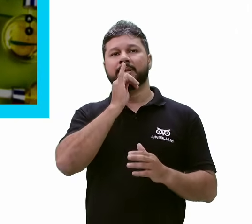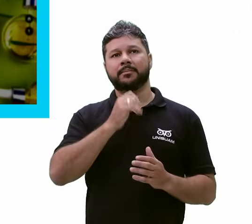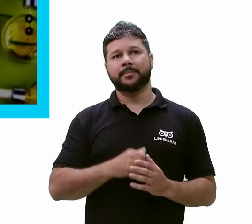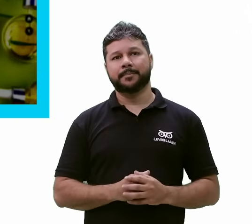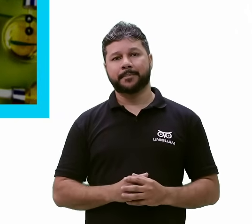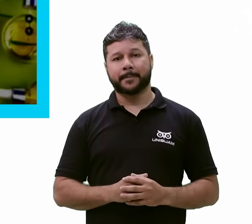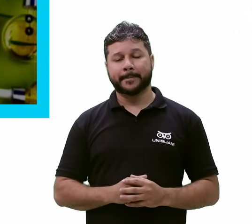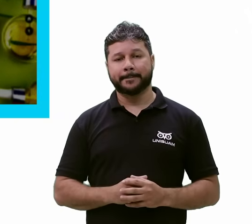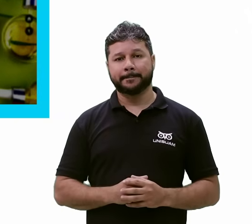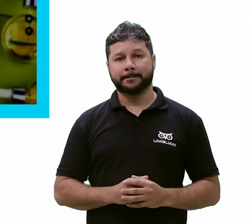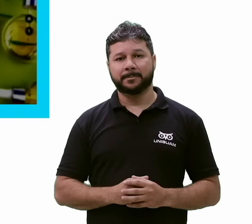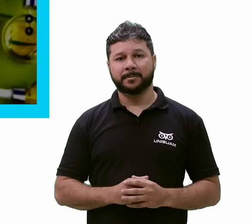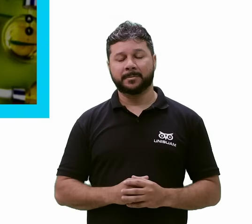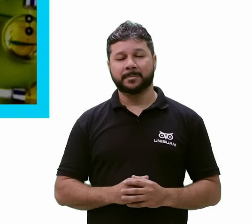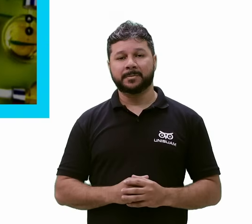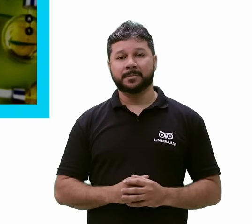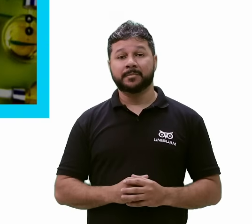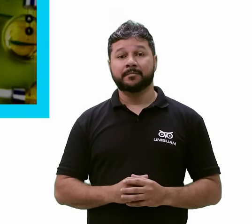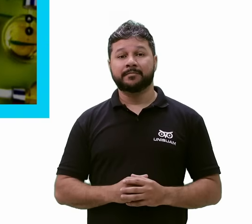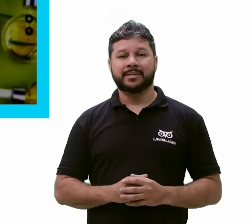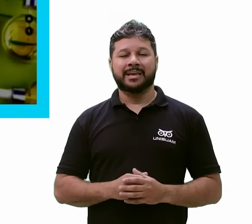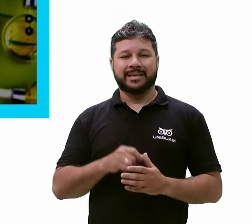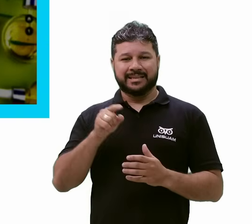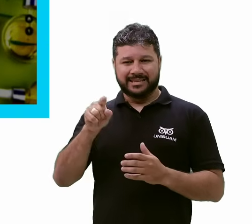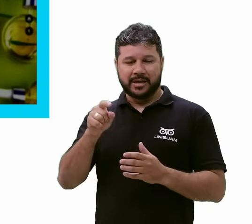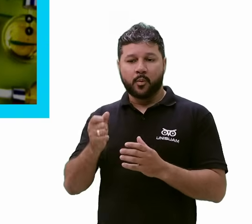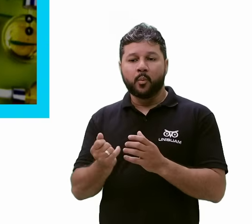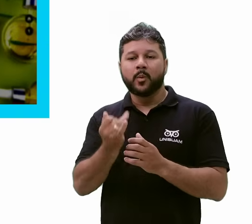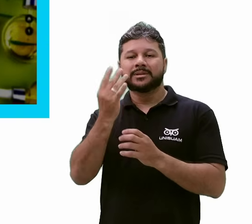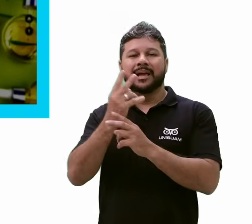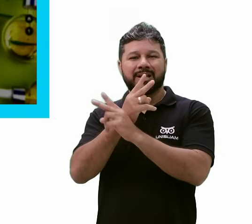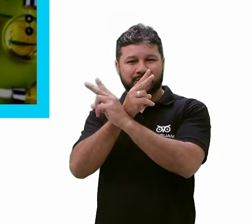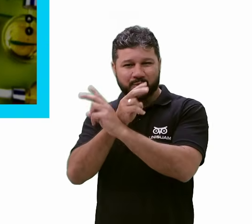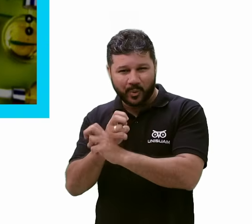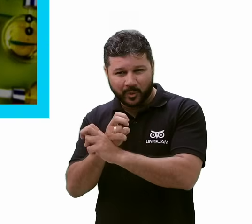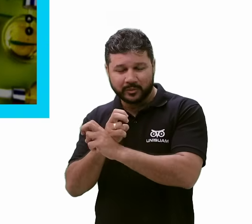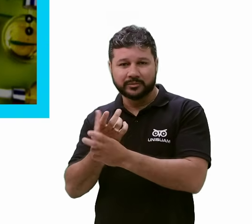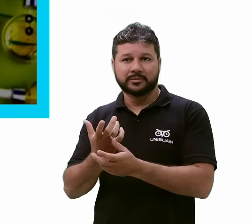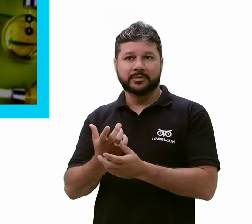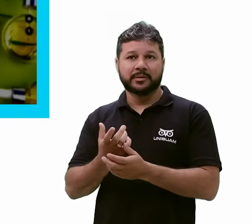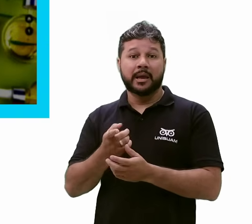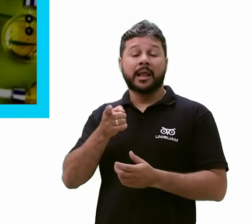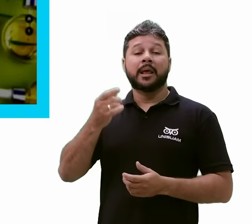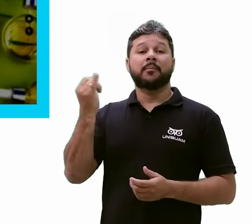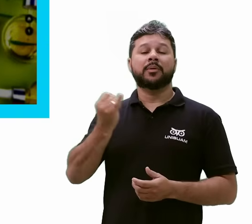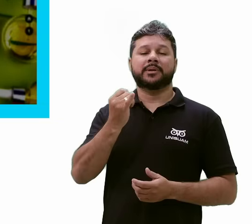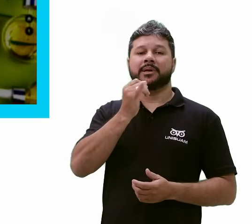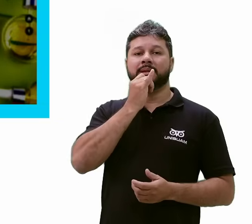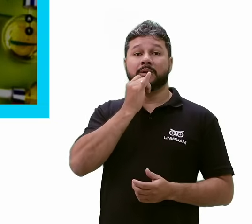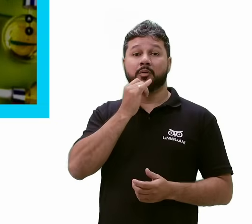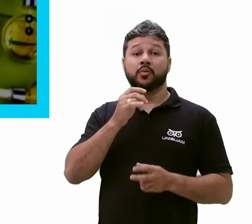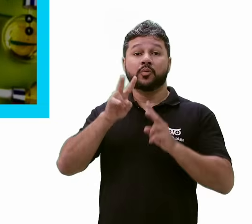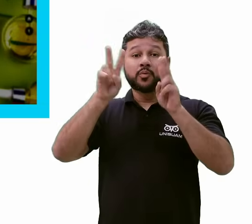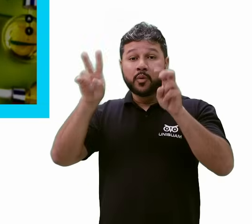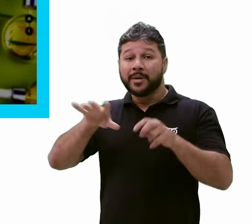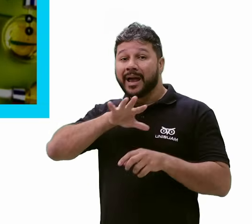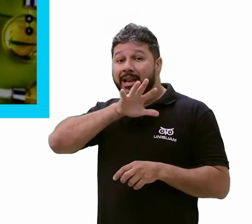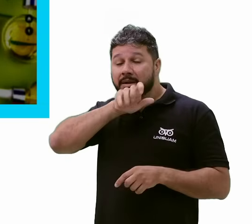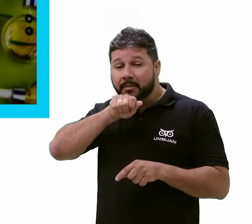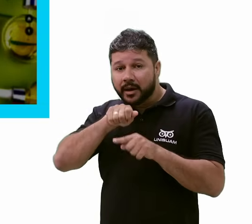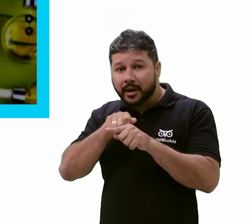dizer o seguinte, essa toxicidade, ela vai ser mais importante quando eu estou falando de